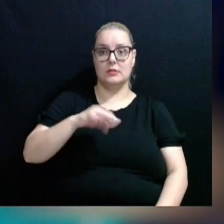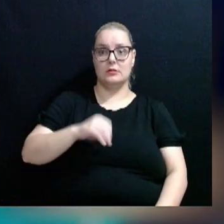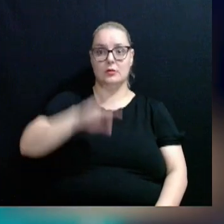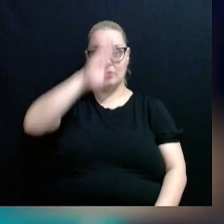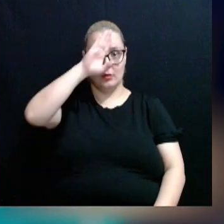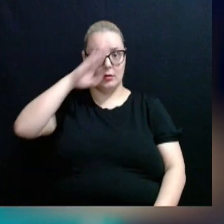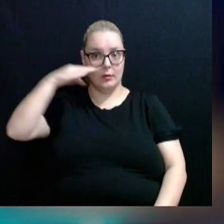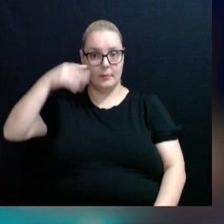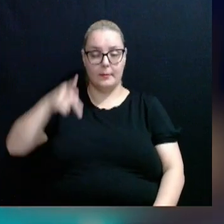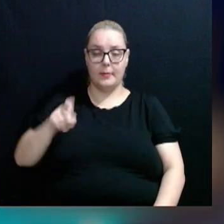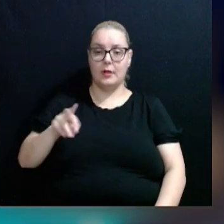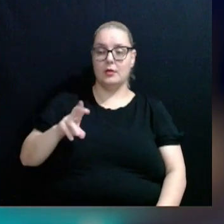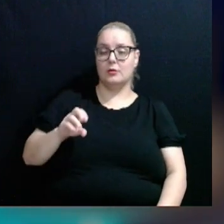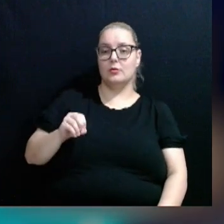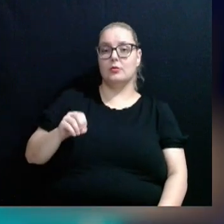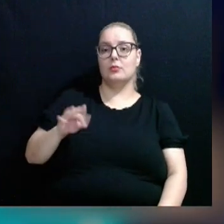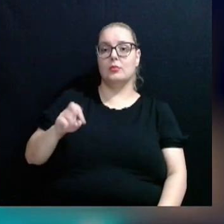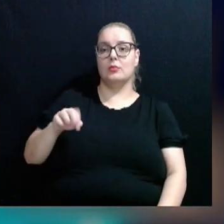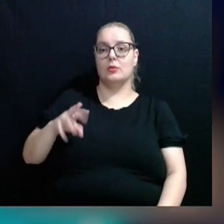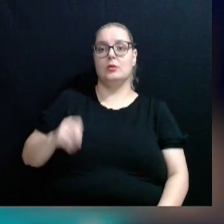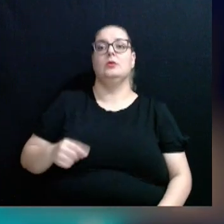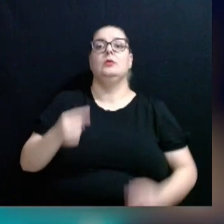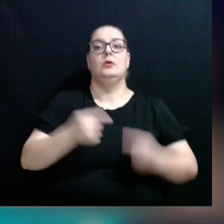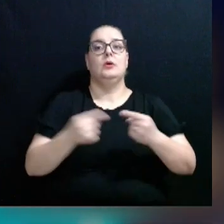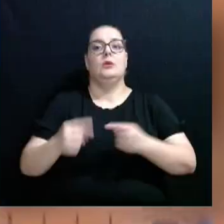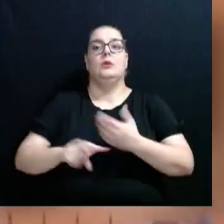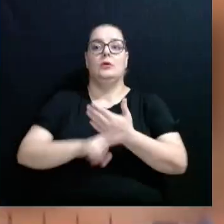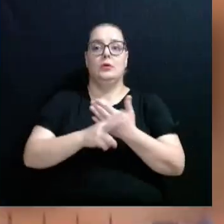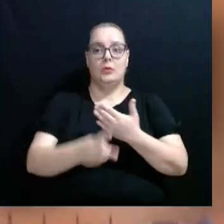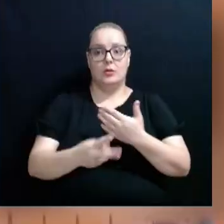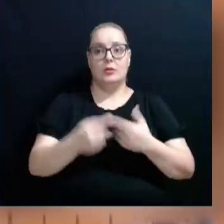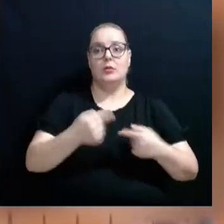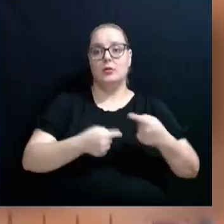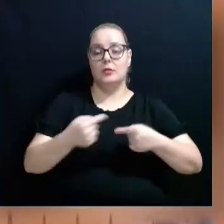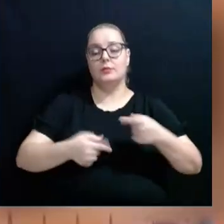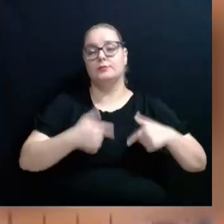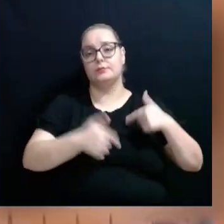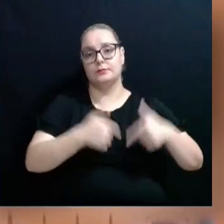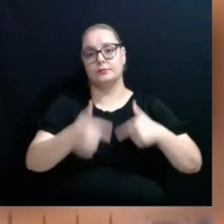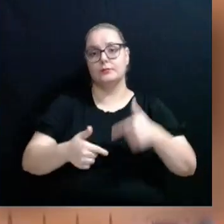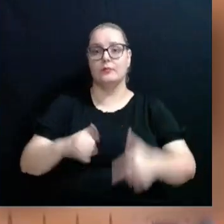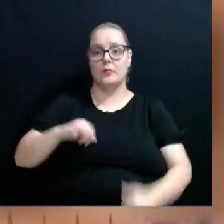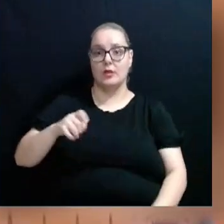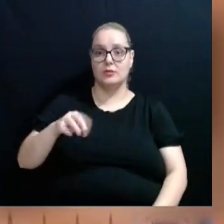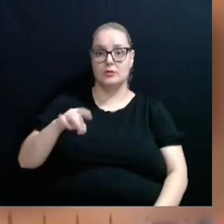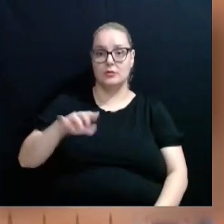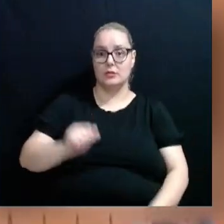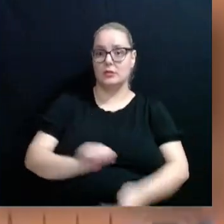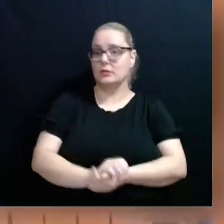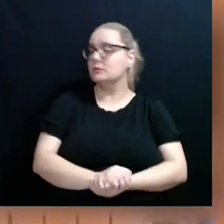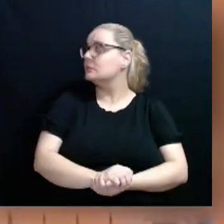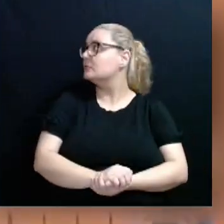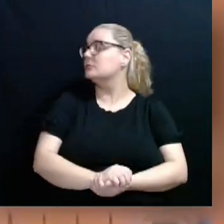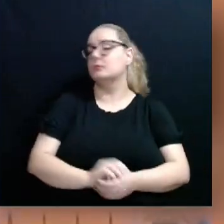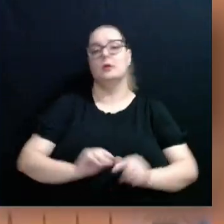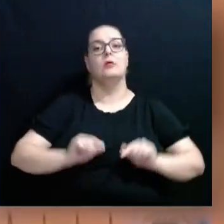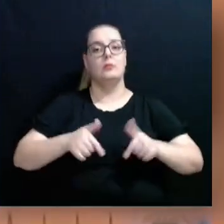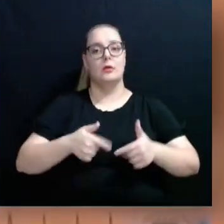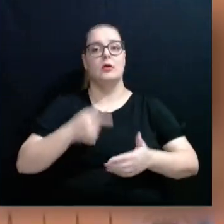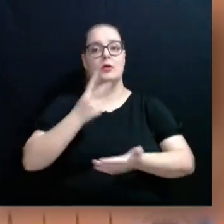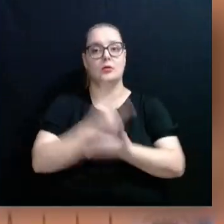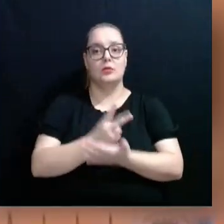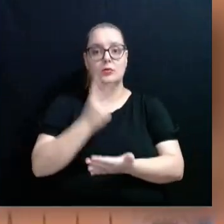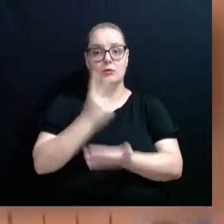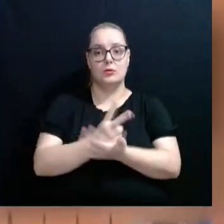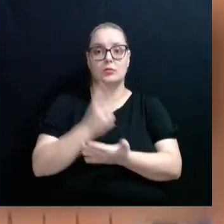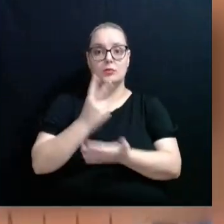a discussão sobre os impactos dessa jornada de trabalho. Essa luta é uma luta permanente, é uma luta constante, e o Brasil